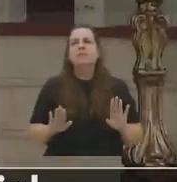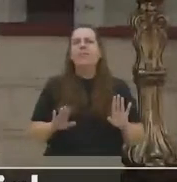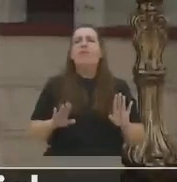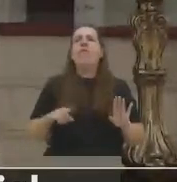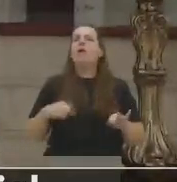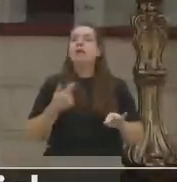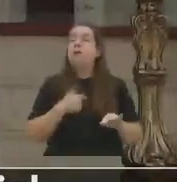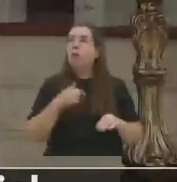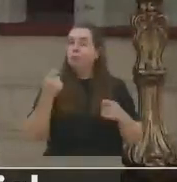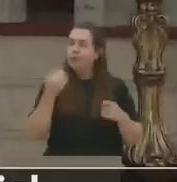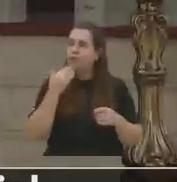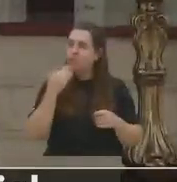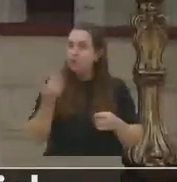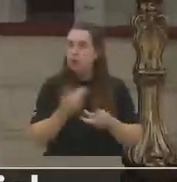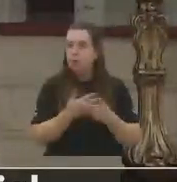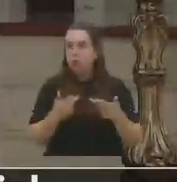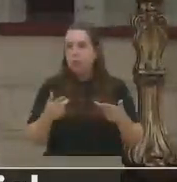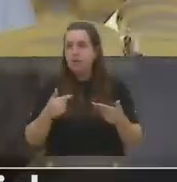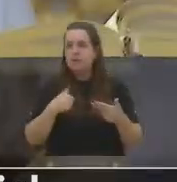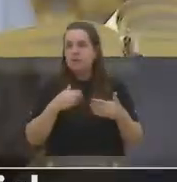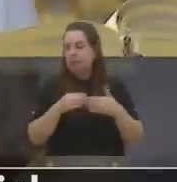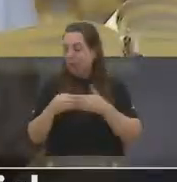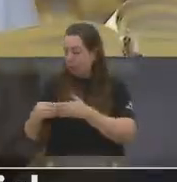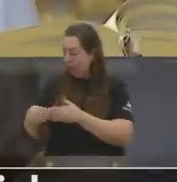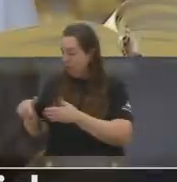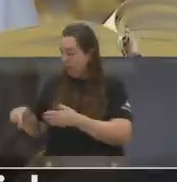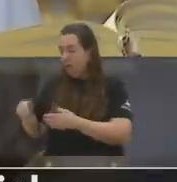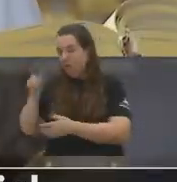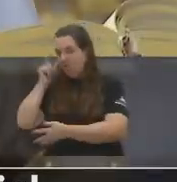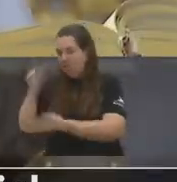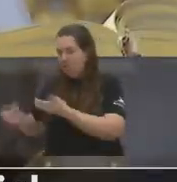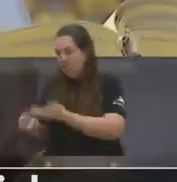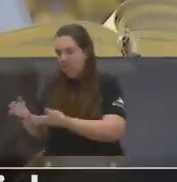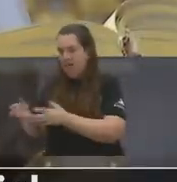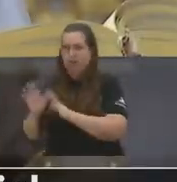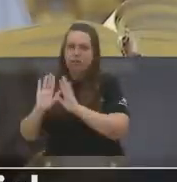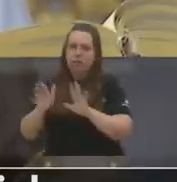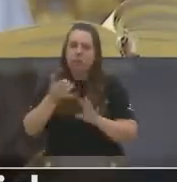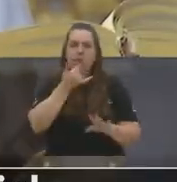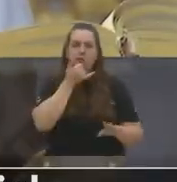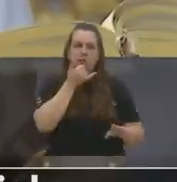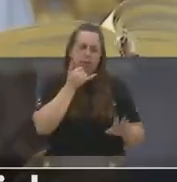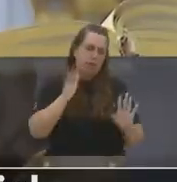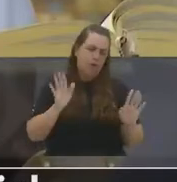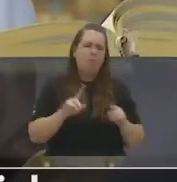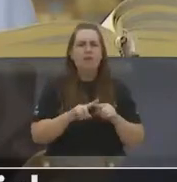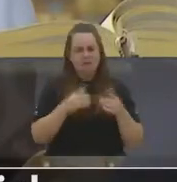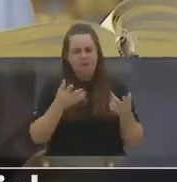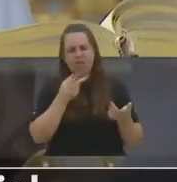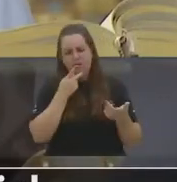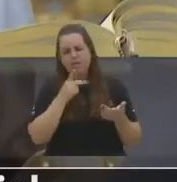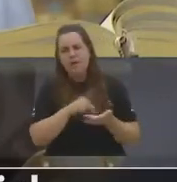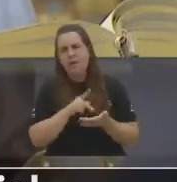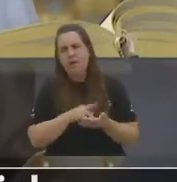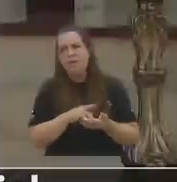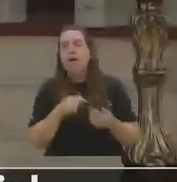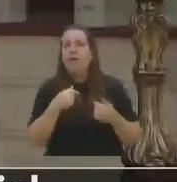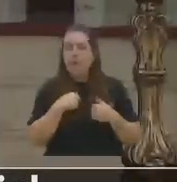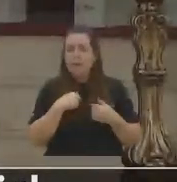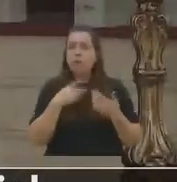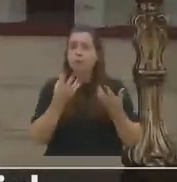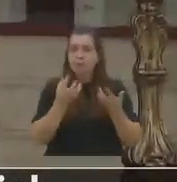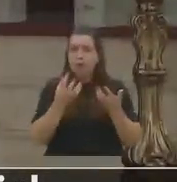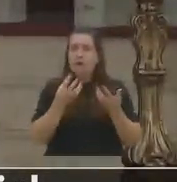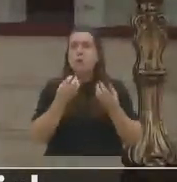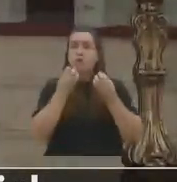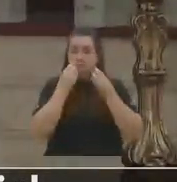está pedindo até coisas que nos leve para o inferno. Me perdoem falar desta maneira, mas eu estou tentando ser um